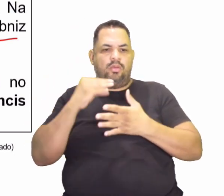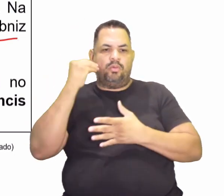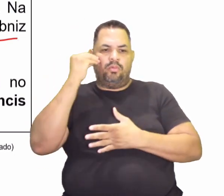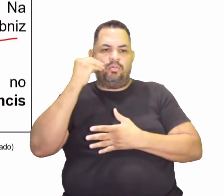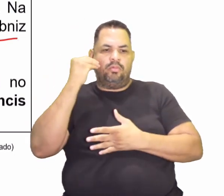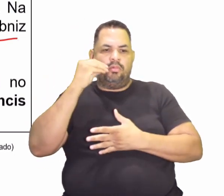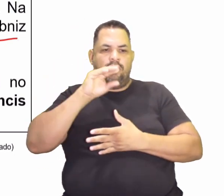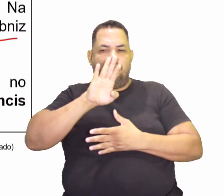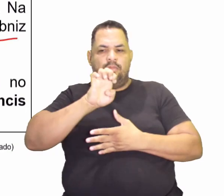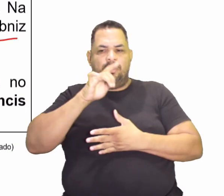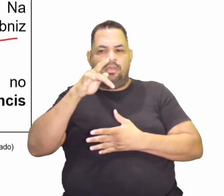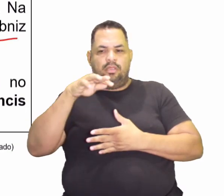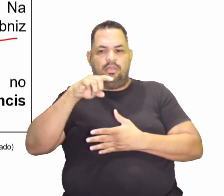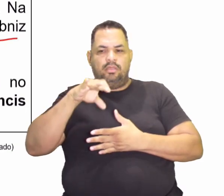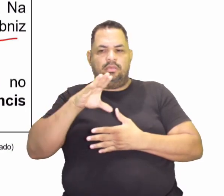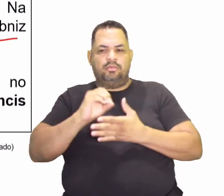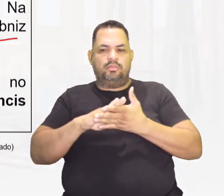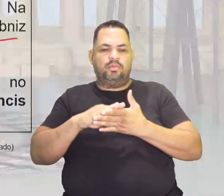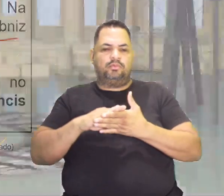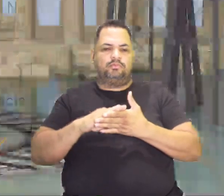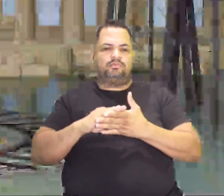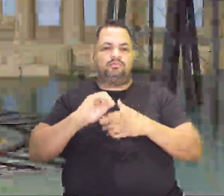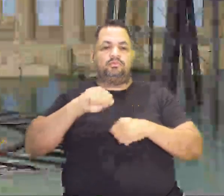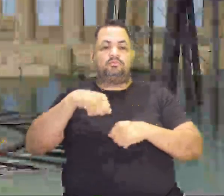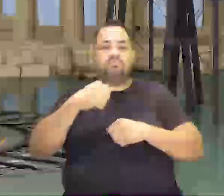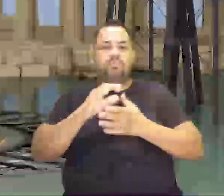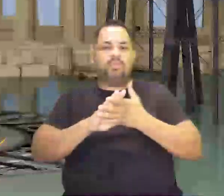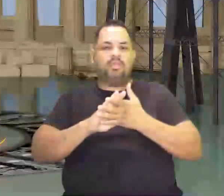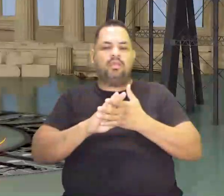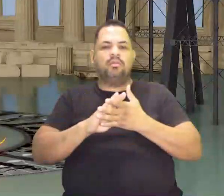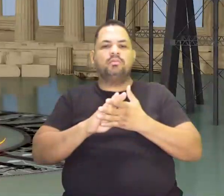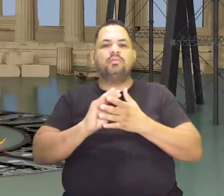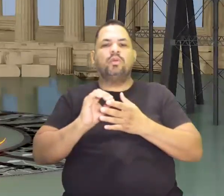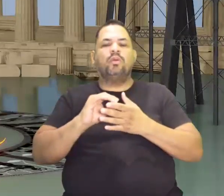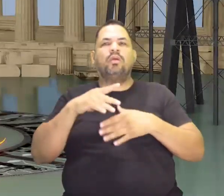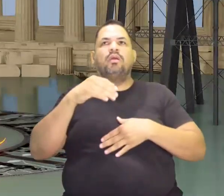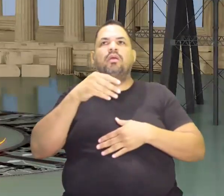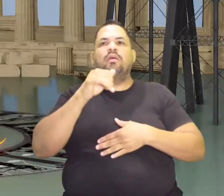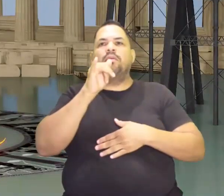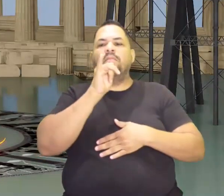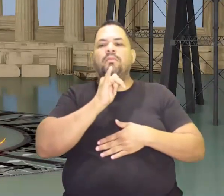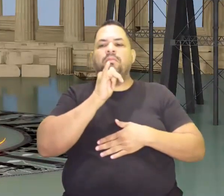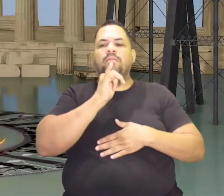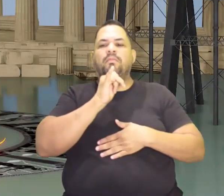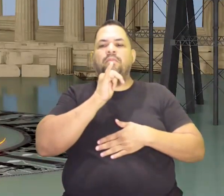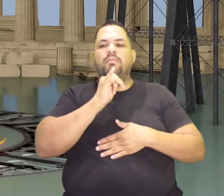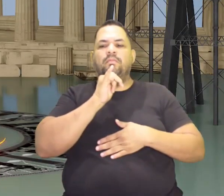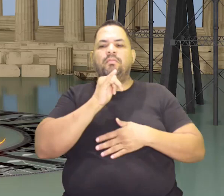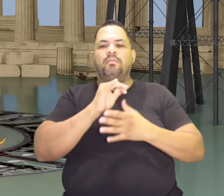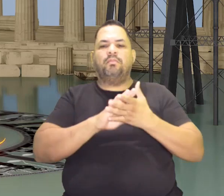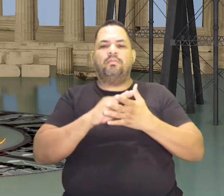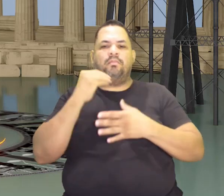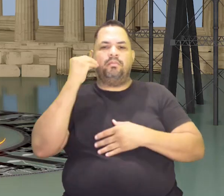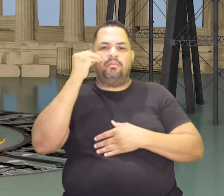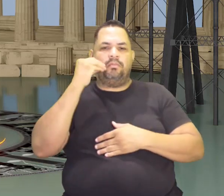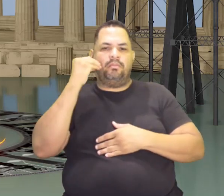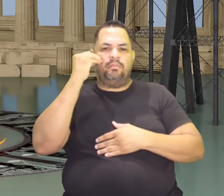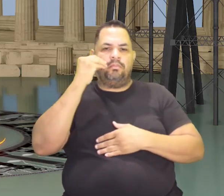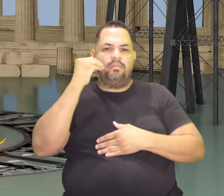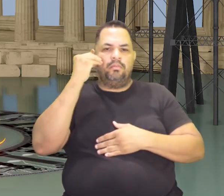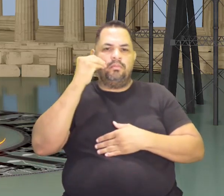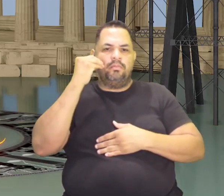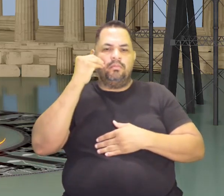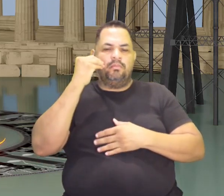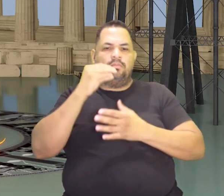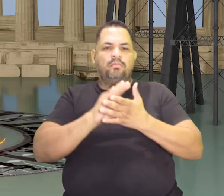empirismo? Vamos dar um exemplo aí. Quem pode dar um exemplo de empirismo? Manda aí para nós. É, você mesmo. Manda aí, já